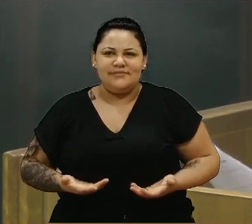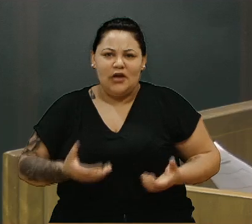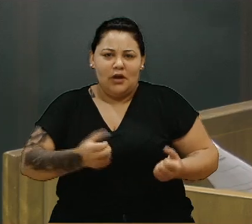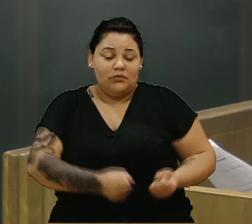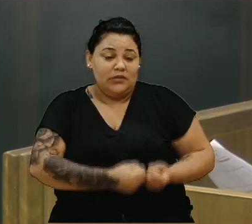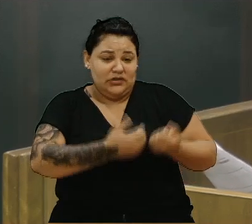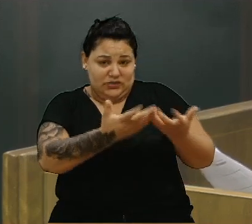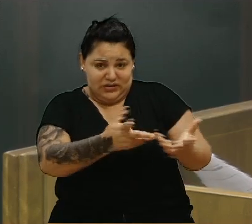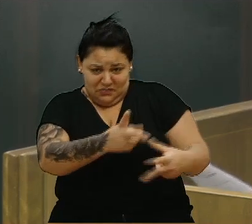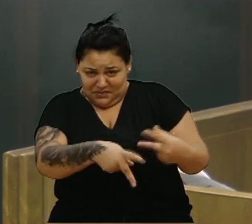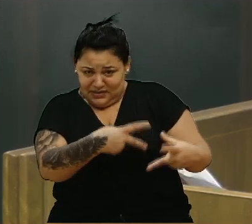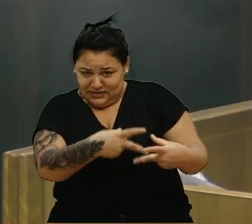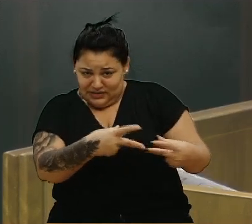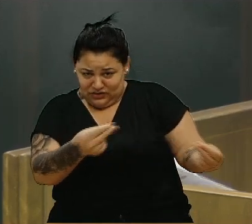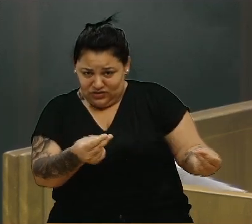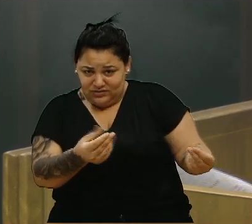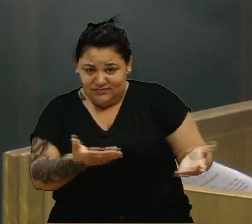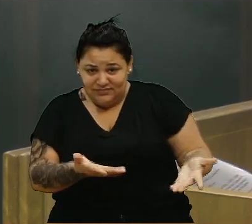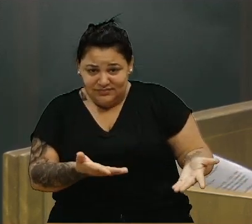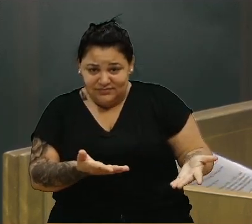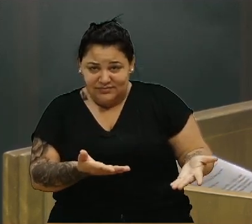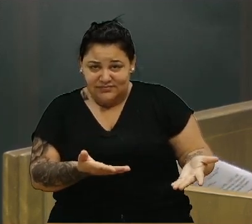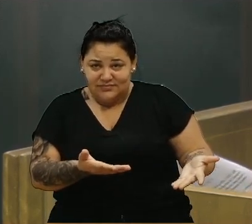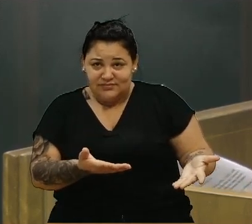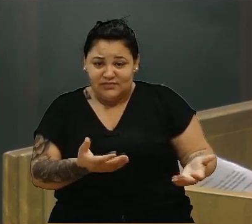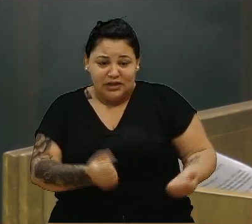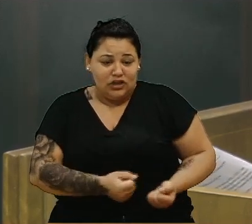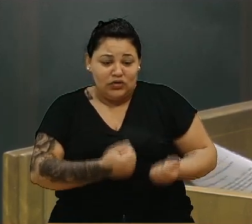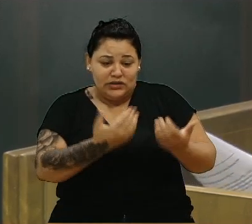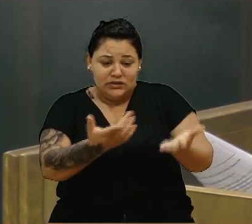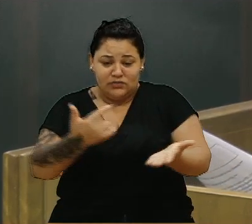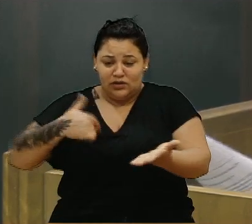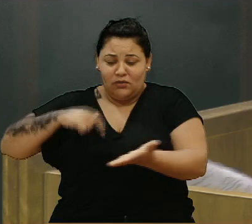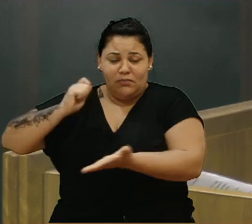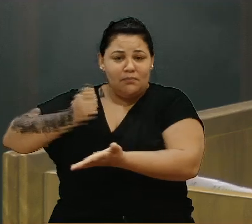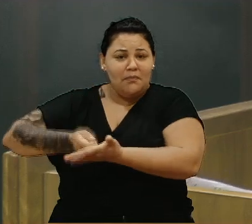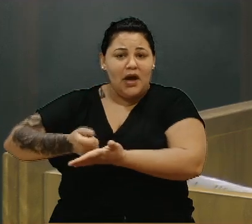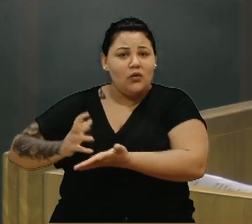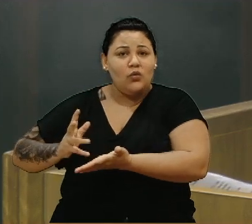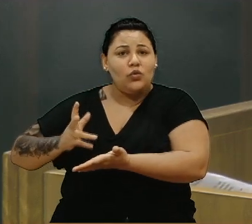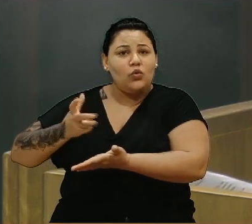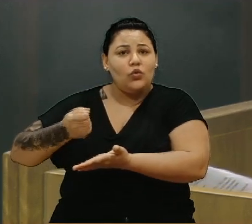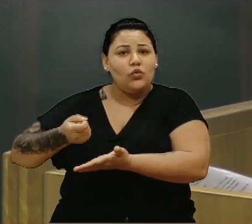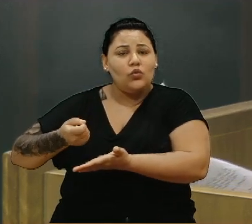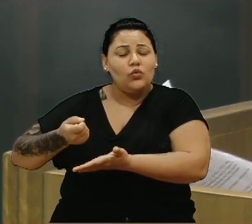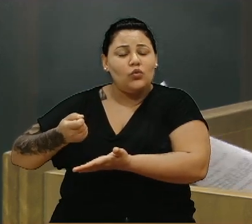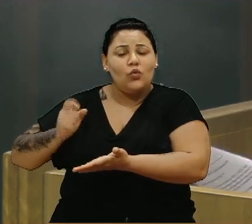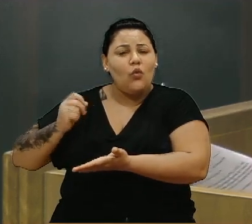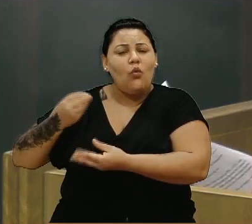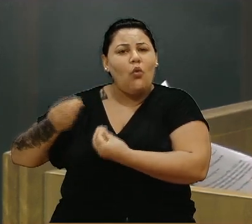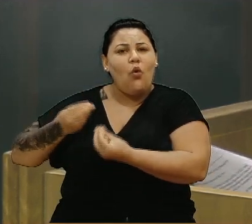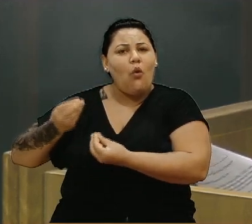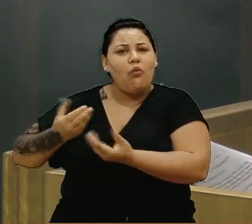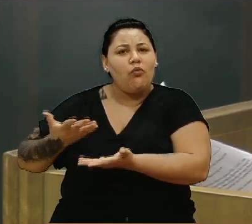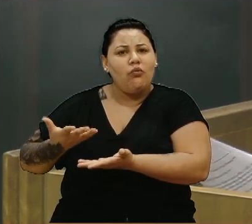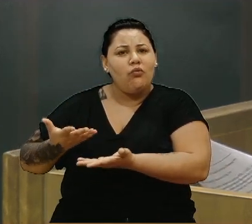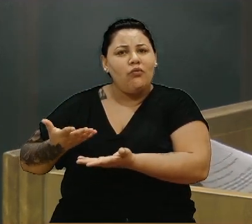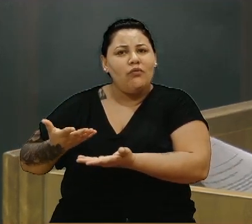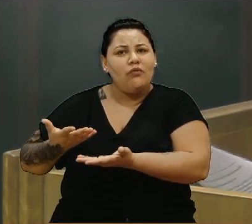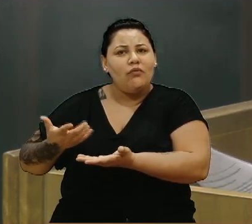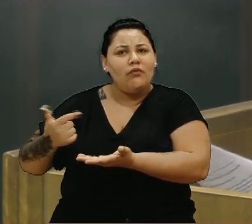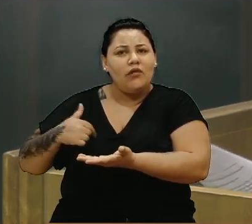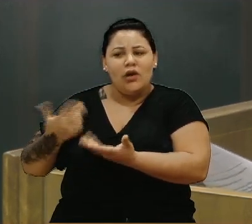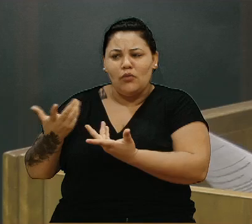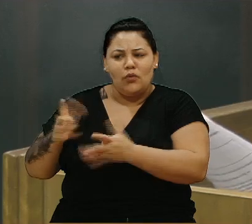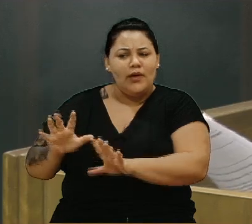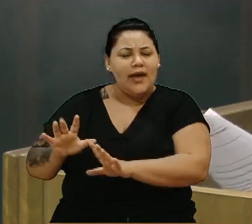doação. Doação. Que doação é essa que eu tenho que pagar tudo? Que doação é essa? Eu não quero receber uma doação que eu tenho que pagar tudo,